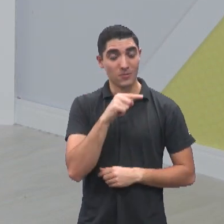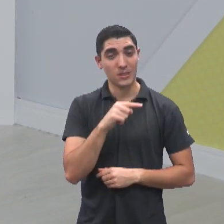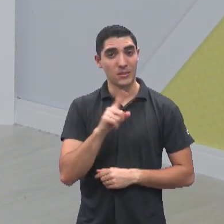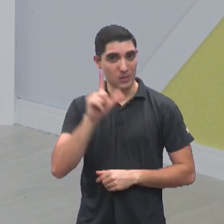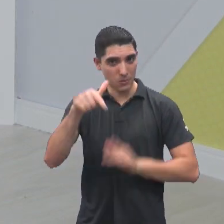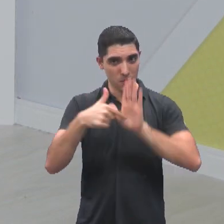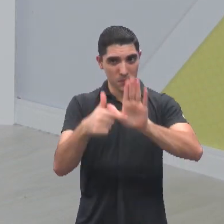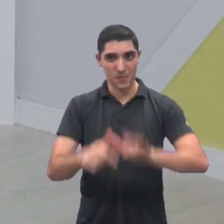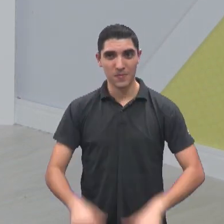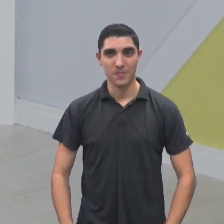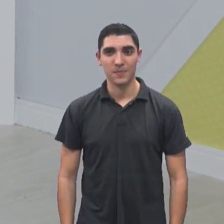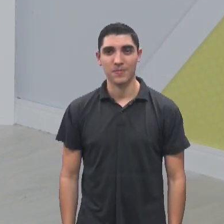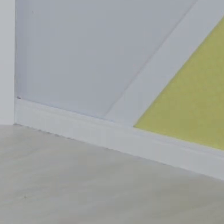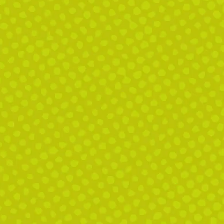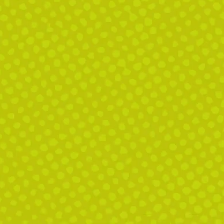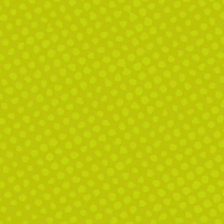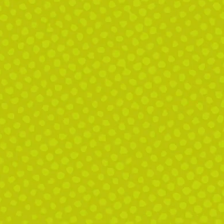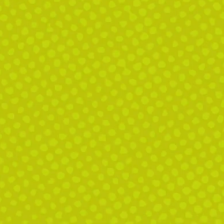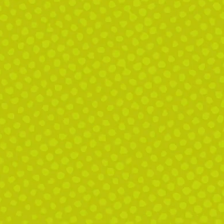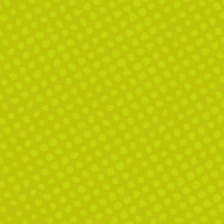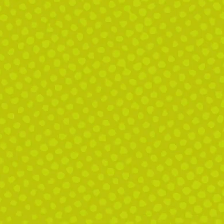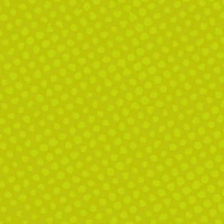volta.